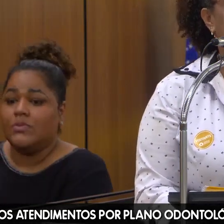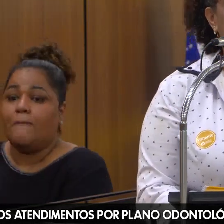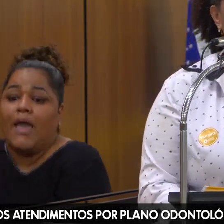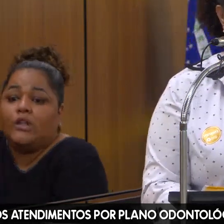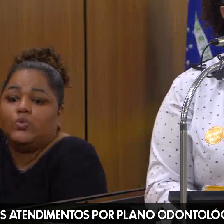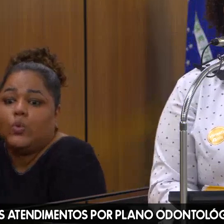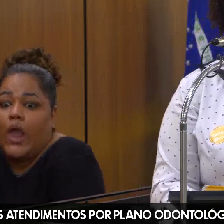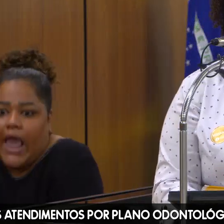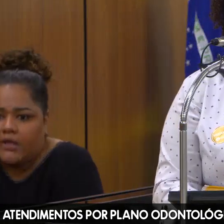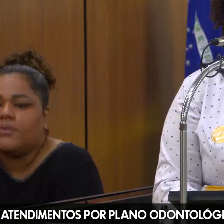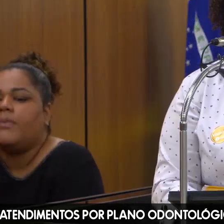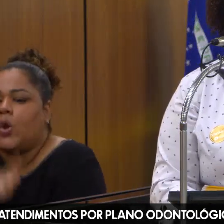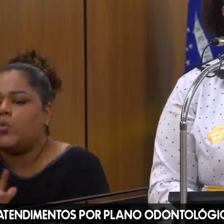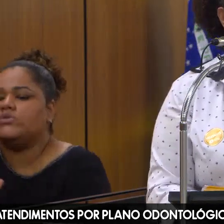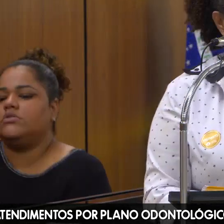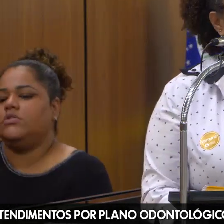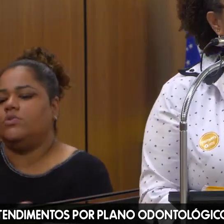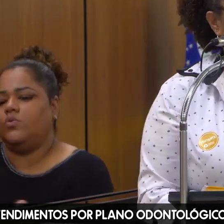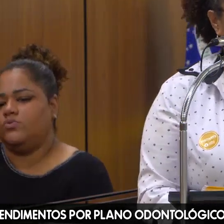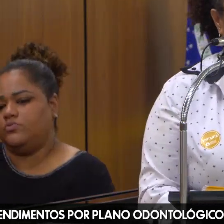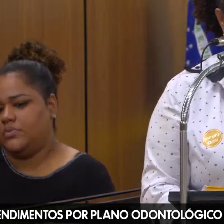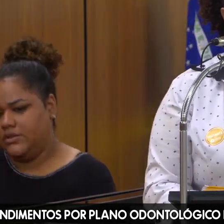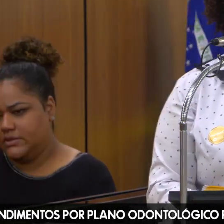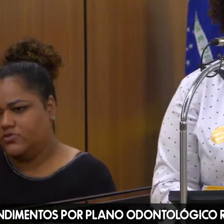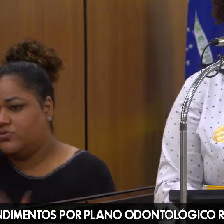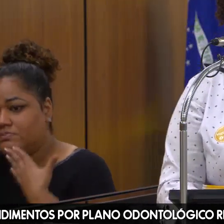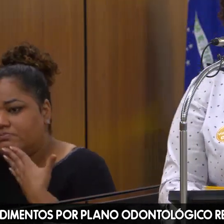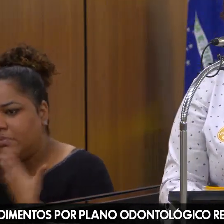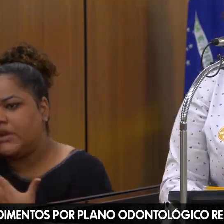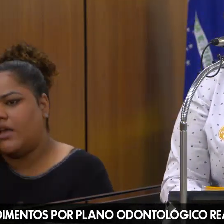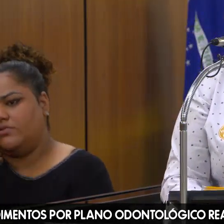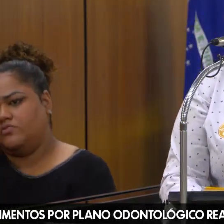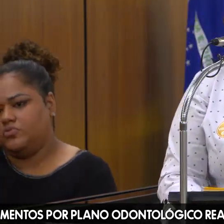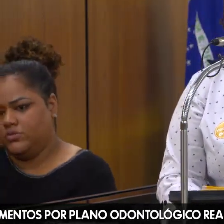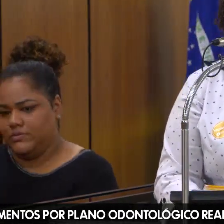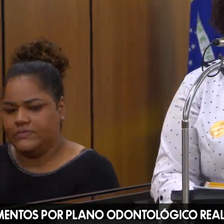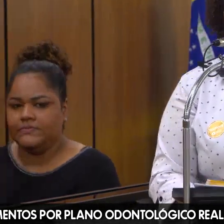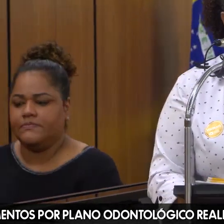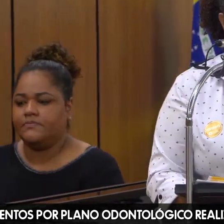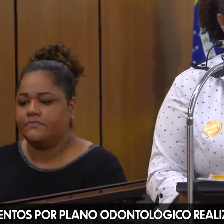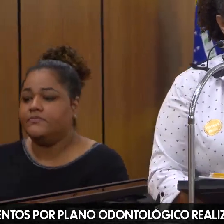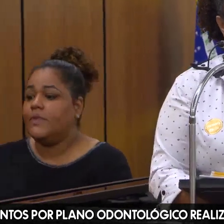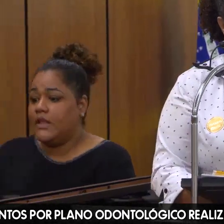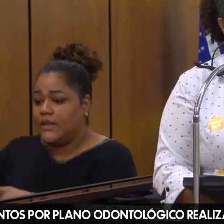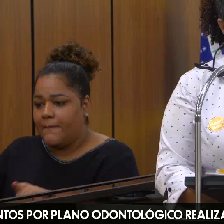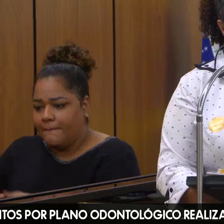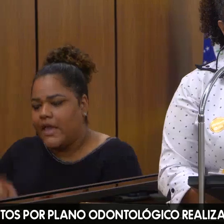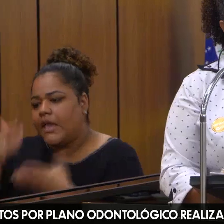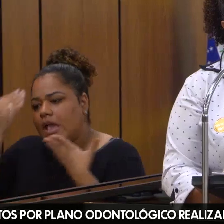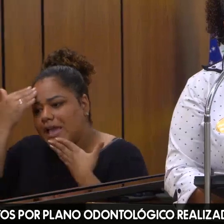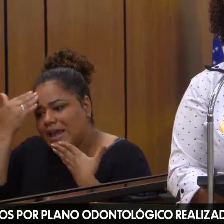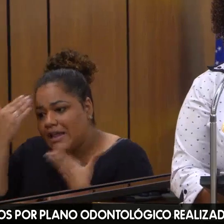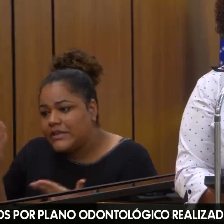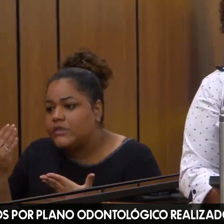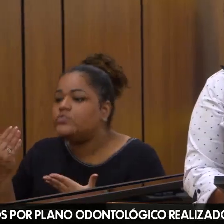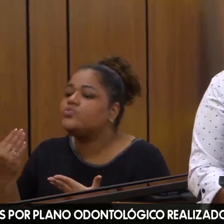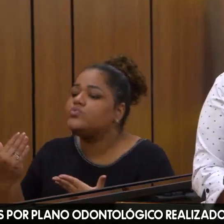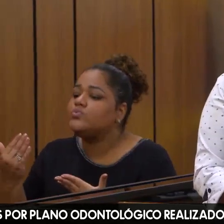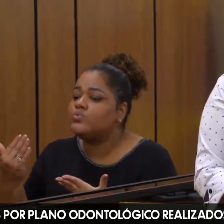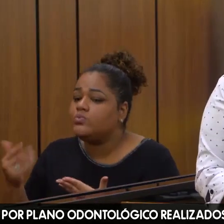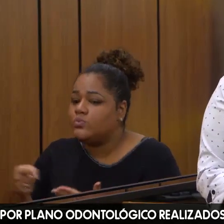vai estar presente muito obrigado a vocês também agradeço em